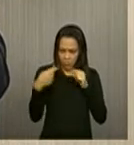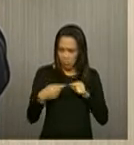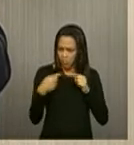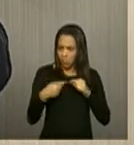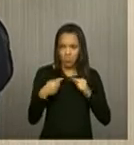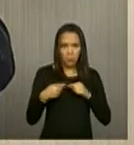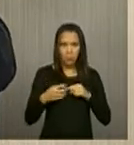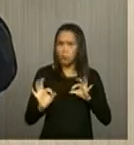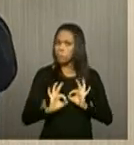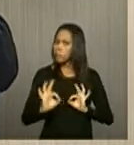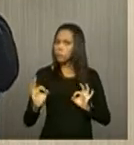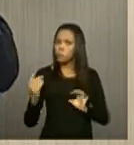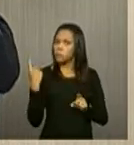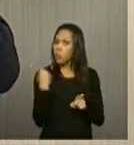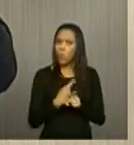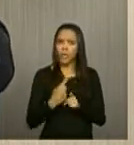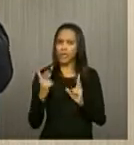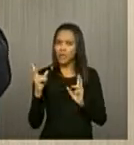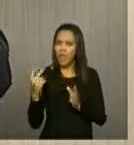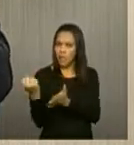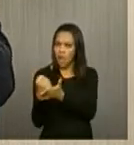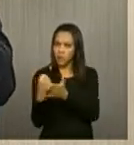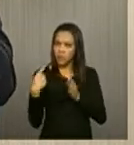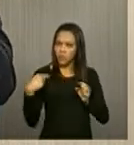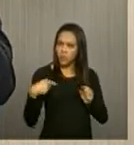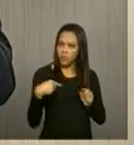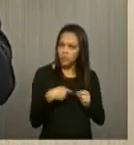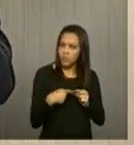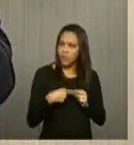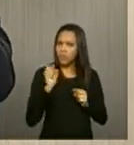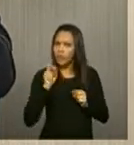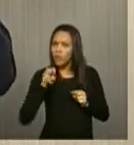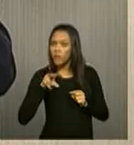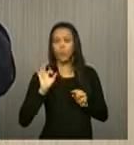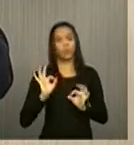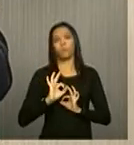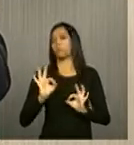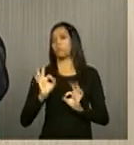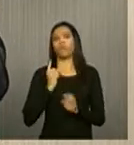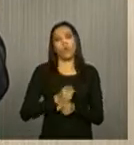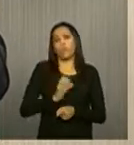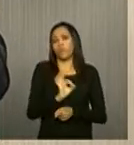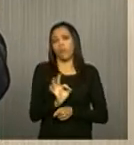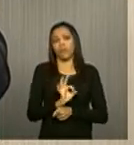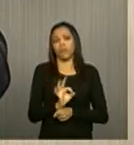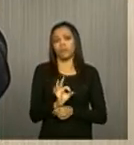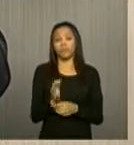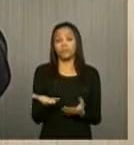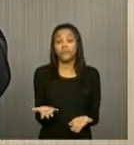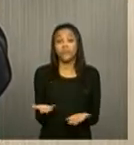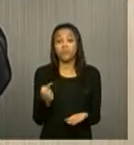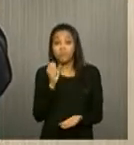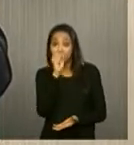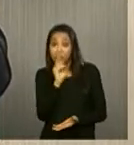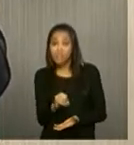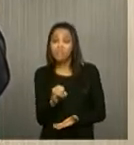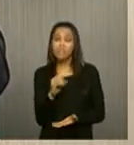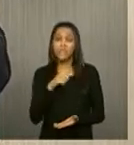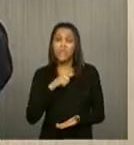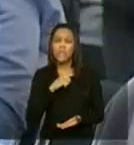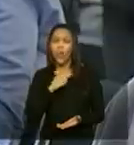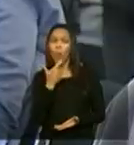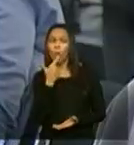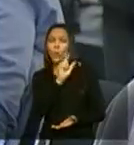a uma outra pergunta que nos fez o demandante decisão era se havia alguma outra substância